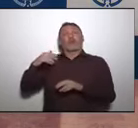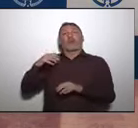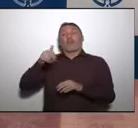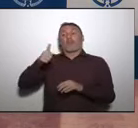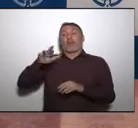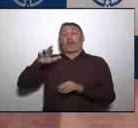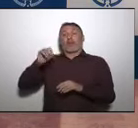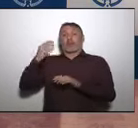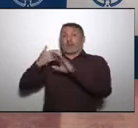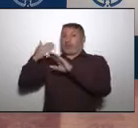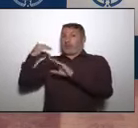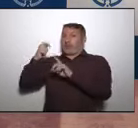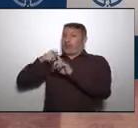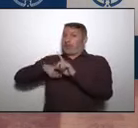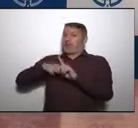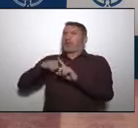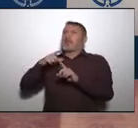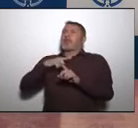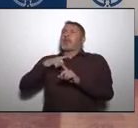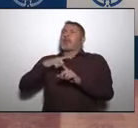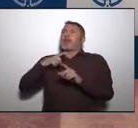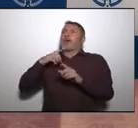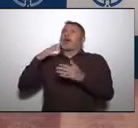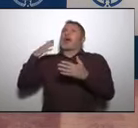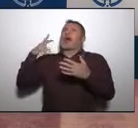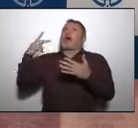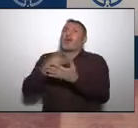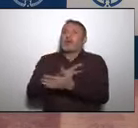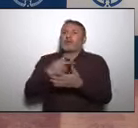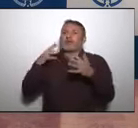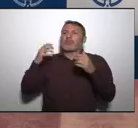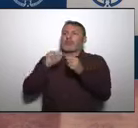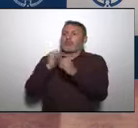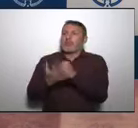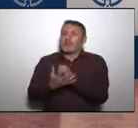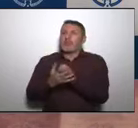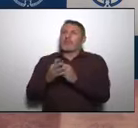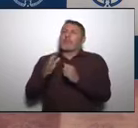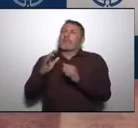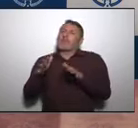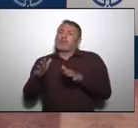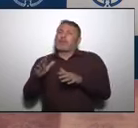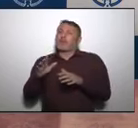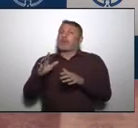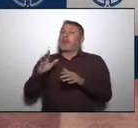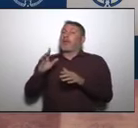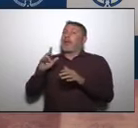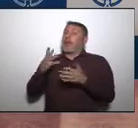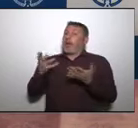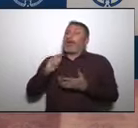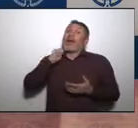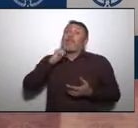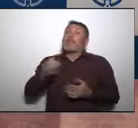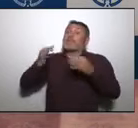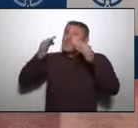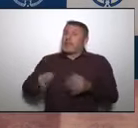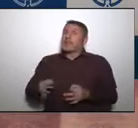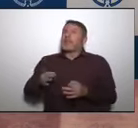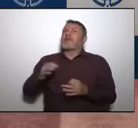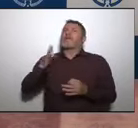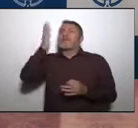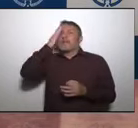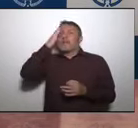crise ainda, né? O impacto efetivo que a gente vai ter é abril, porque a base é março. Então, por isso que eu preciso de deixar